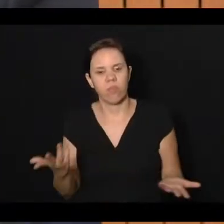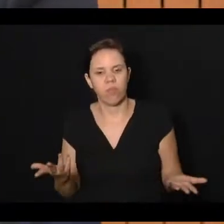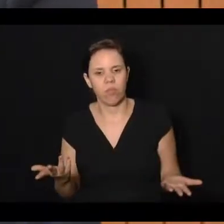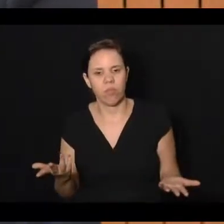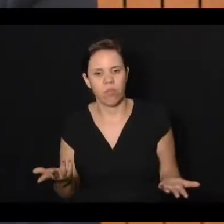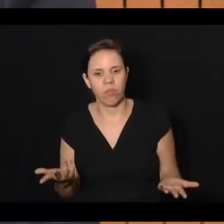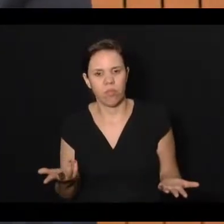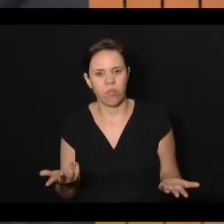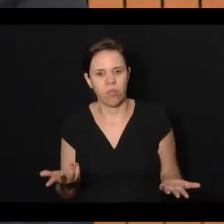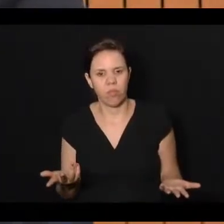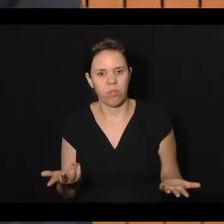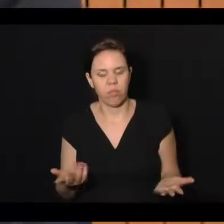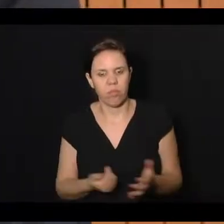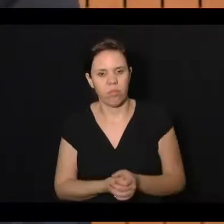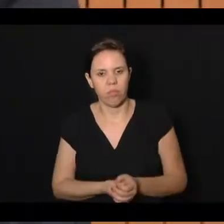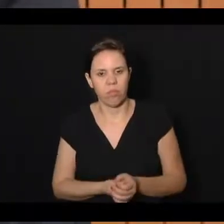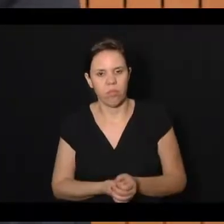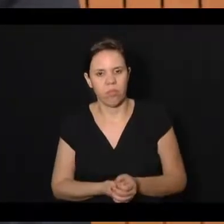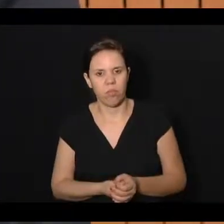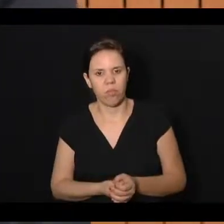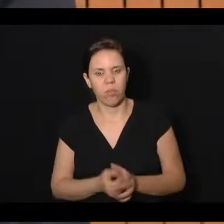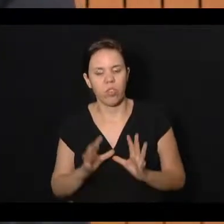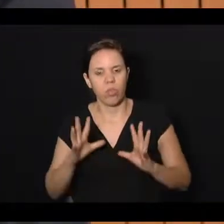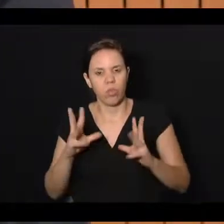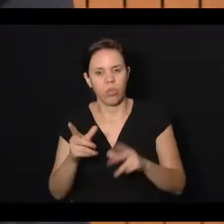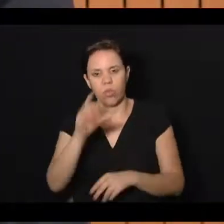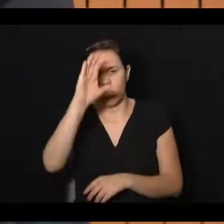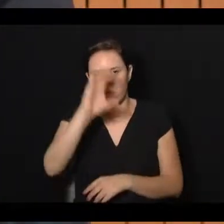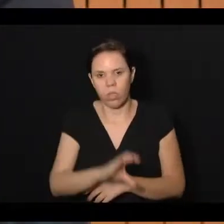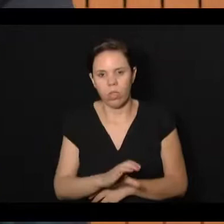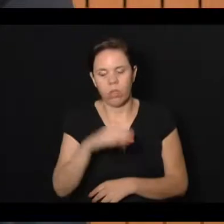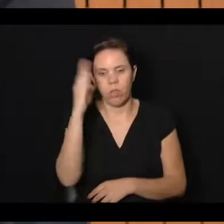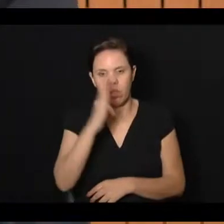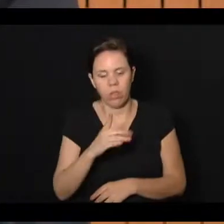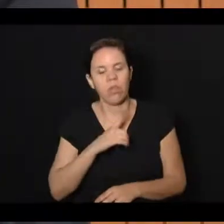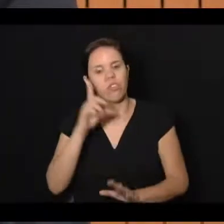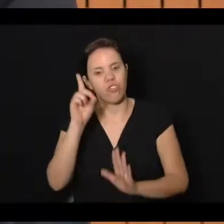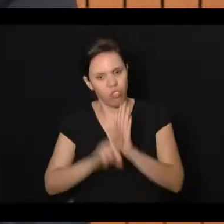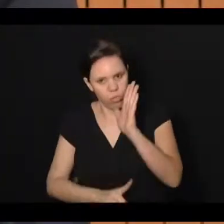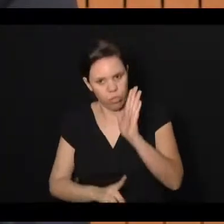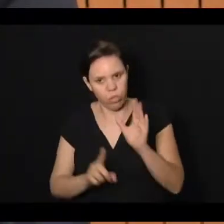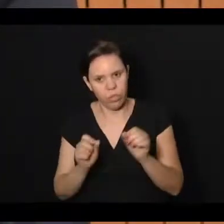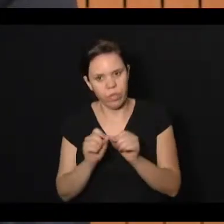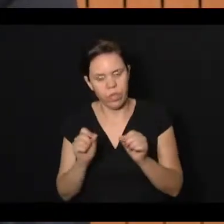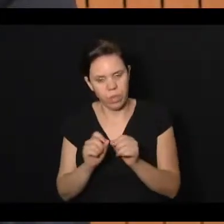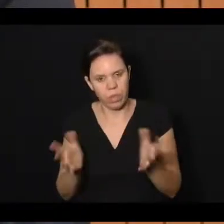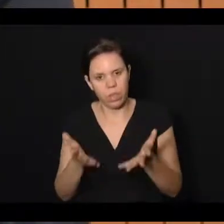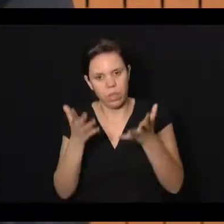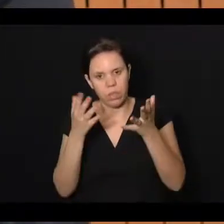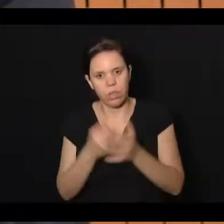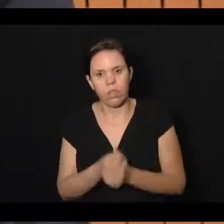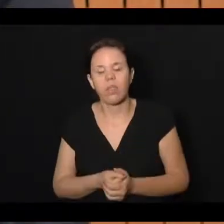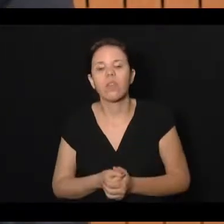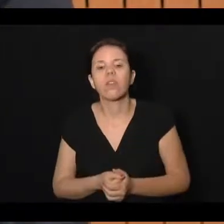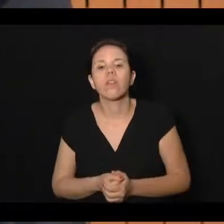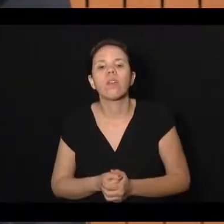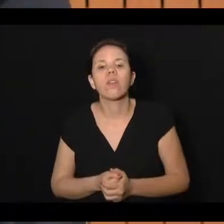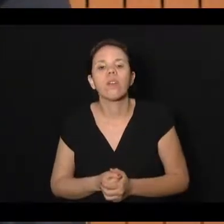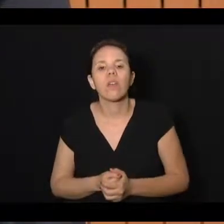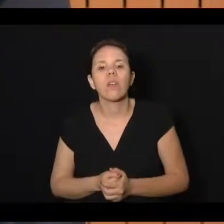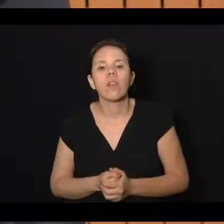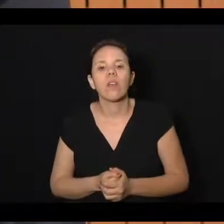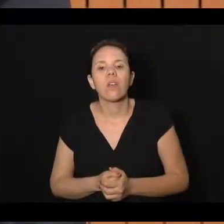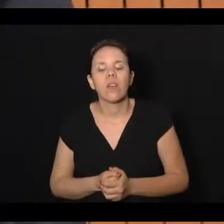ao parto do princípio que todo cidadão brasileiro deve ter o mesmo direito nós devemos fazer com que isso seja pelo menos se não